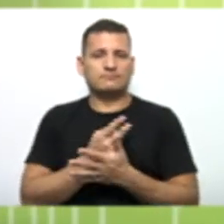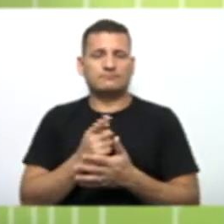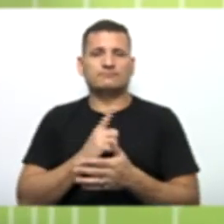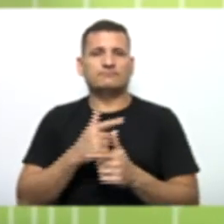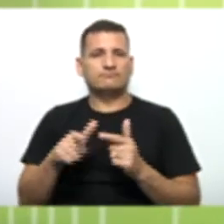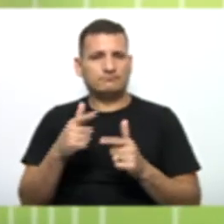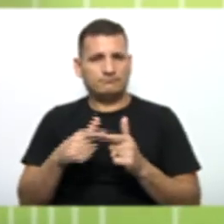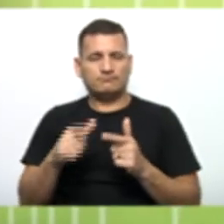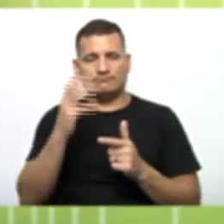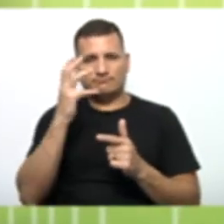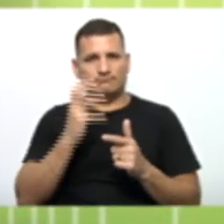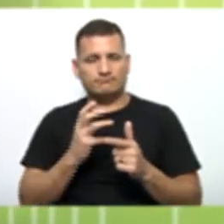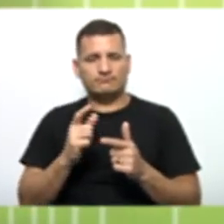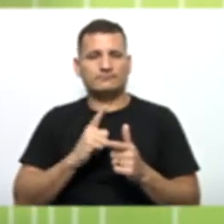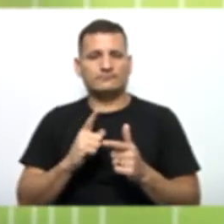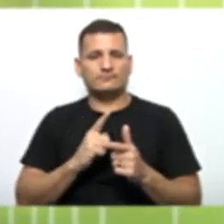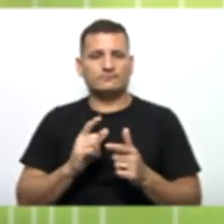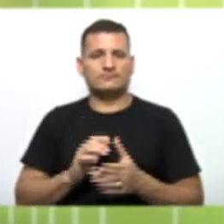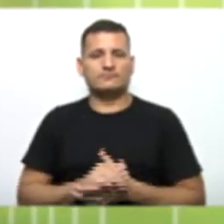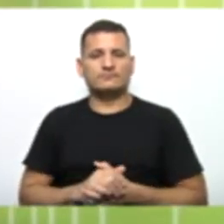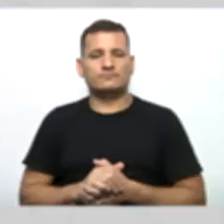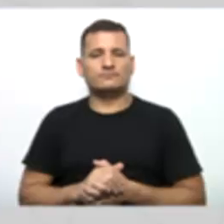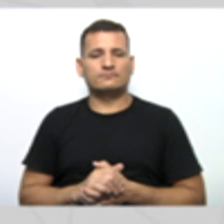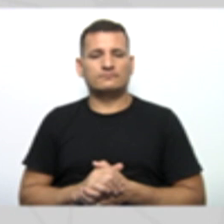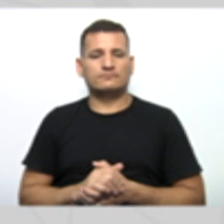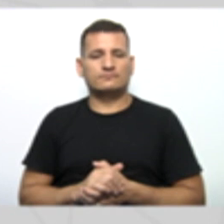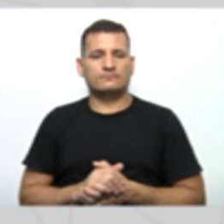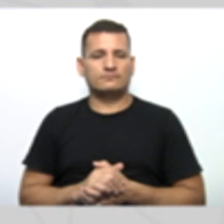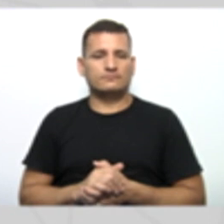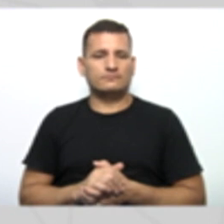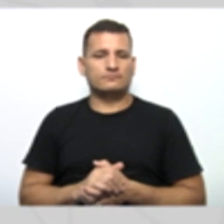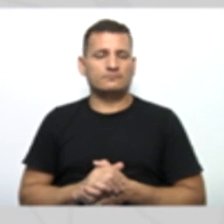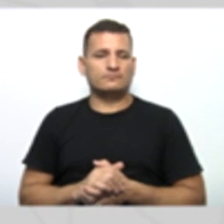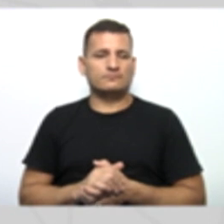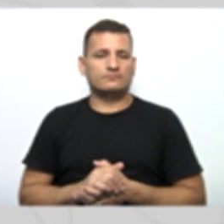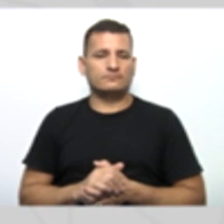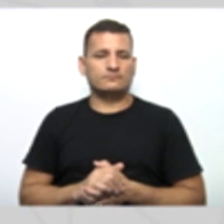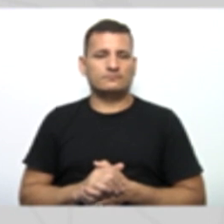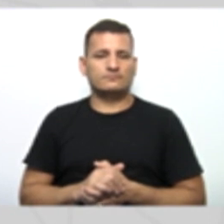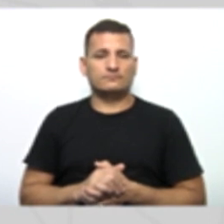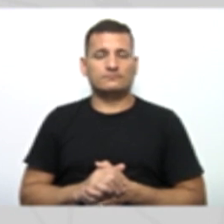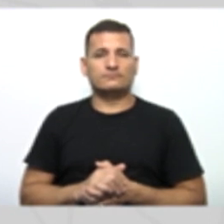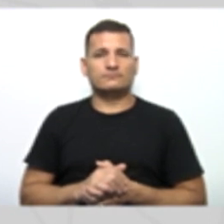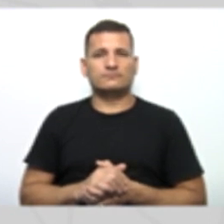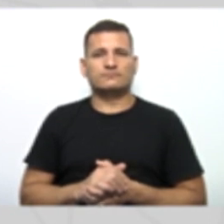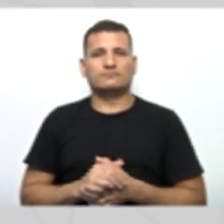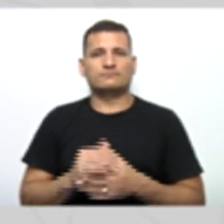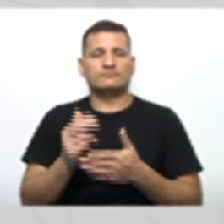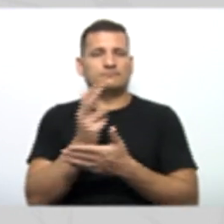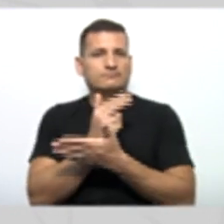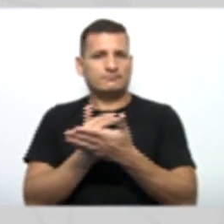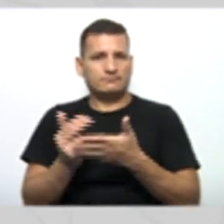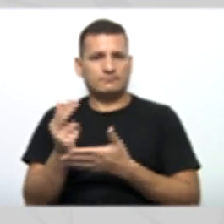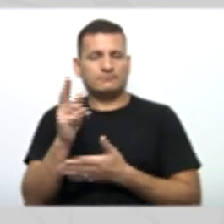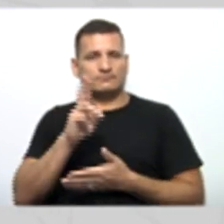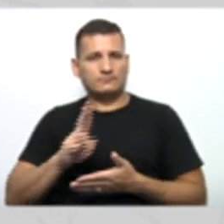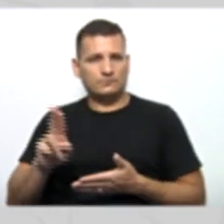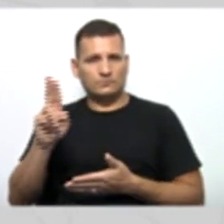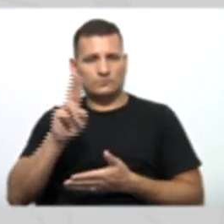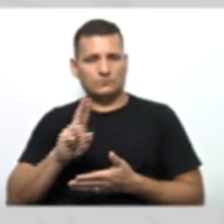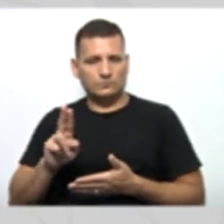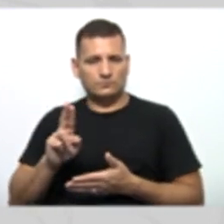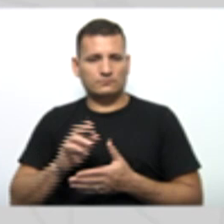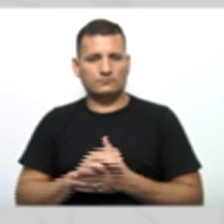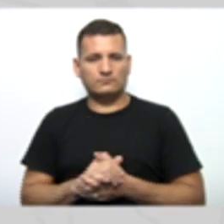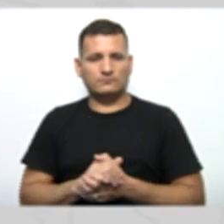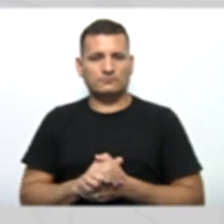muito grande. Então, vamos continuar aqui, pessoal. Olha lá, ó, caso de uso. Vejam bem aqui, ó. Os casos